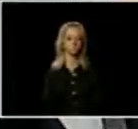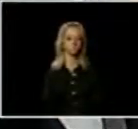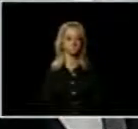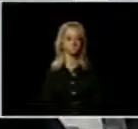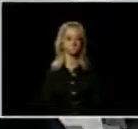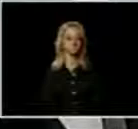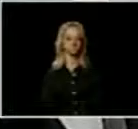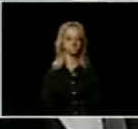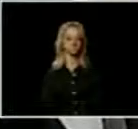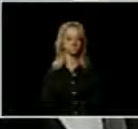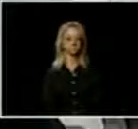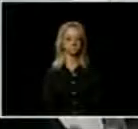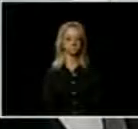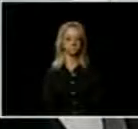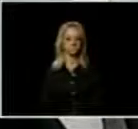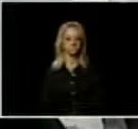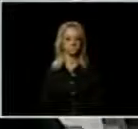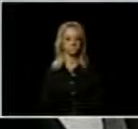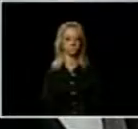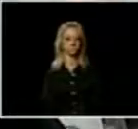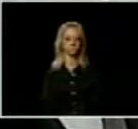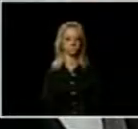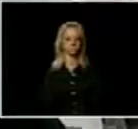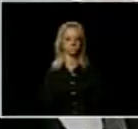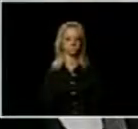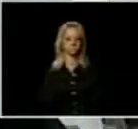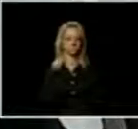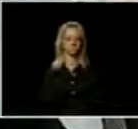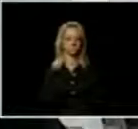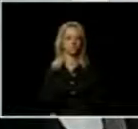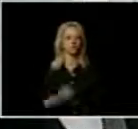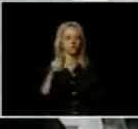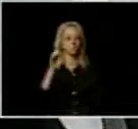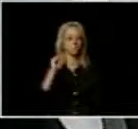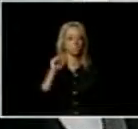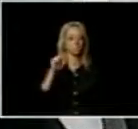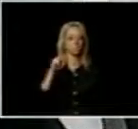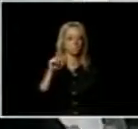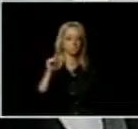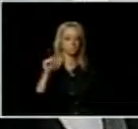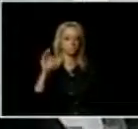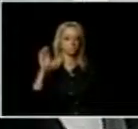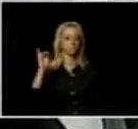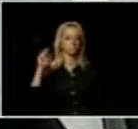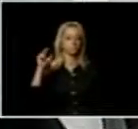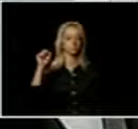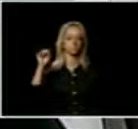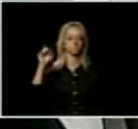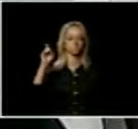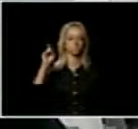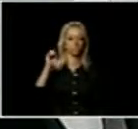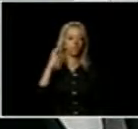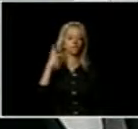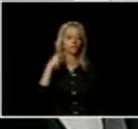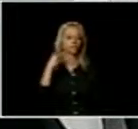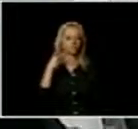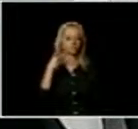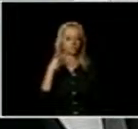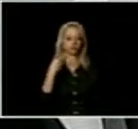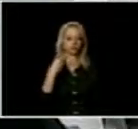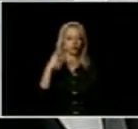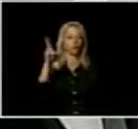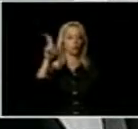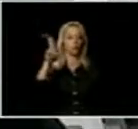e principalmente, ser sabatinado pelos vereadores, como é feito na questão dos reitores aqui no município de Taubaté, da Universidade de